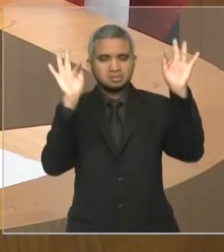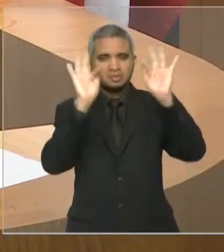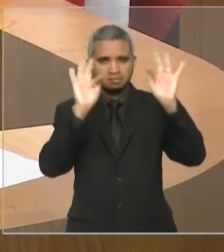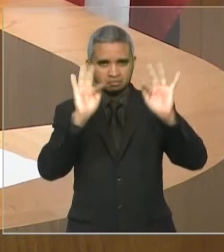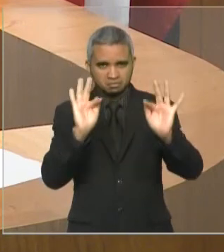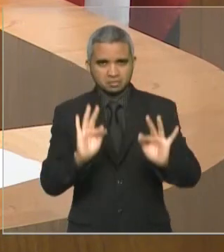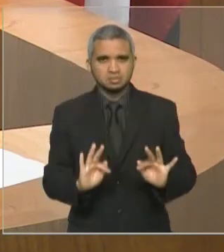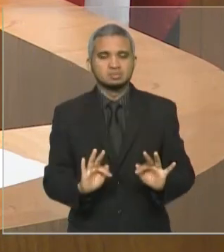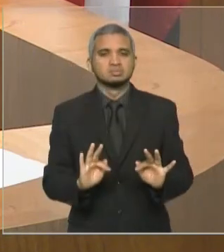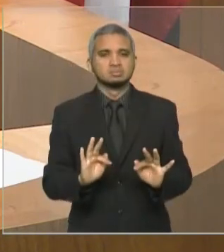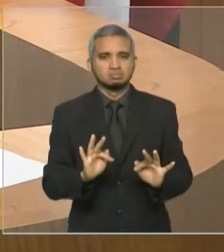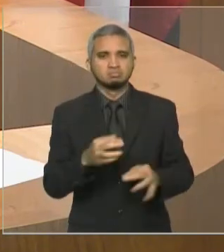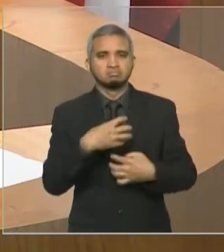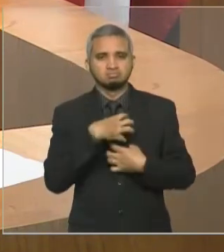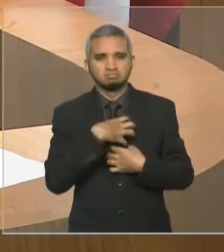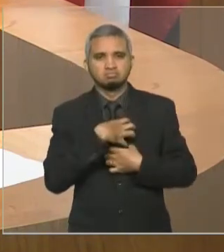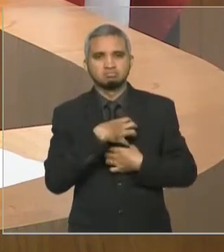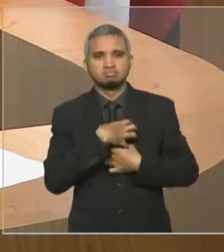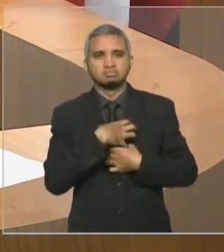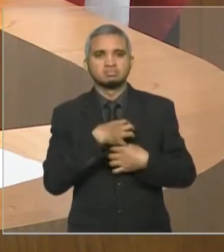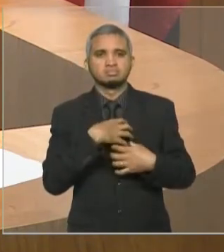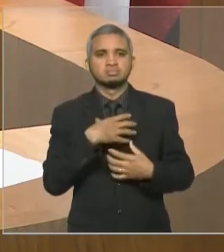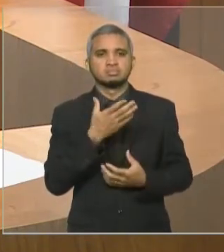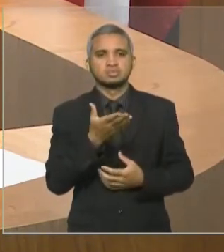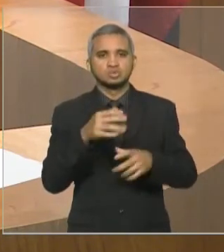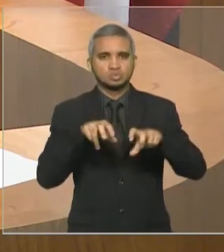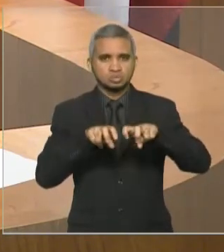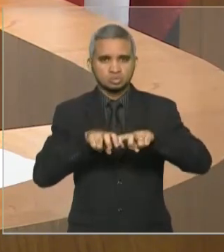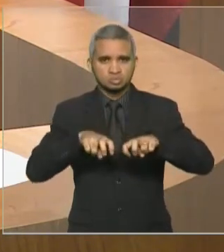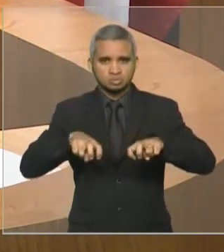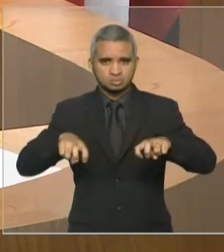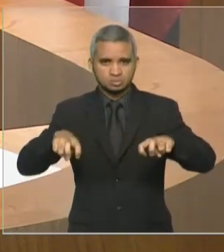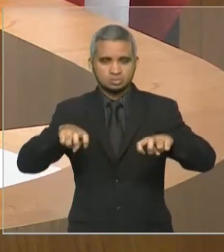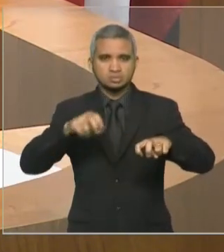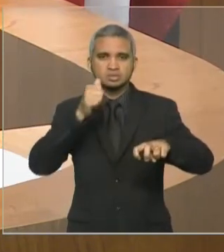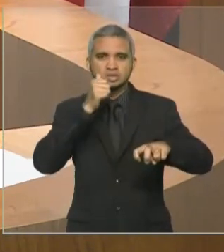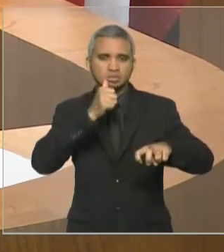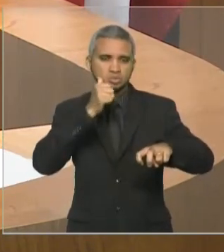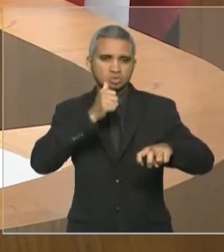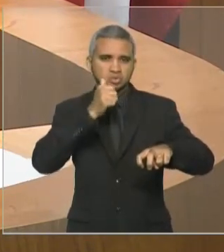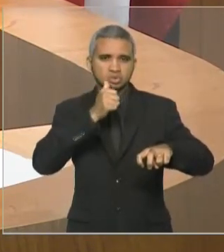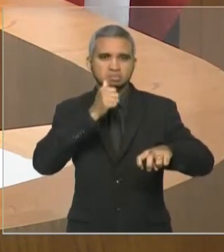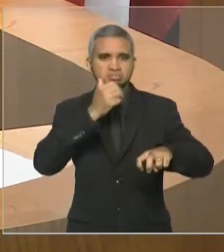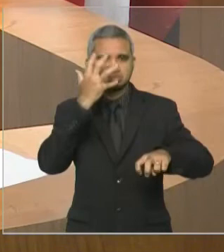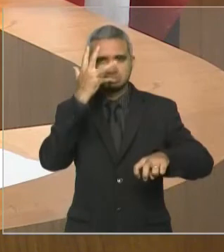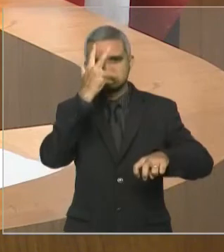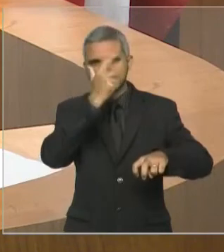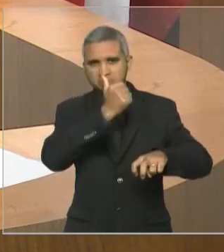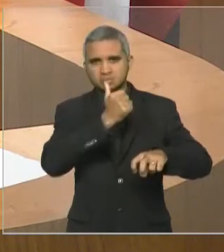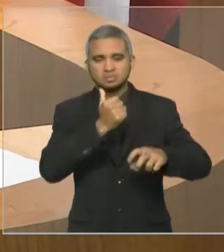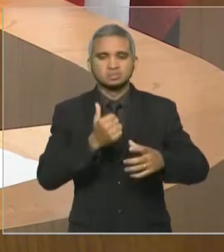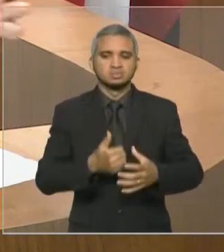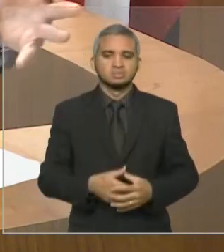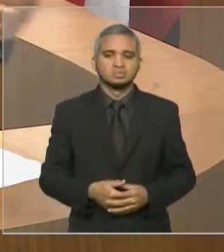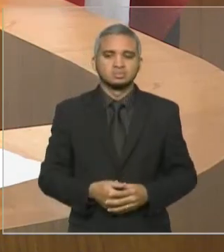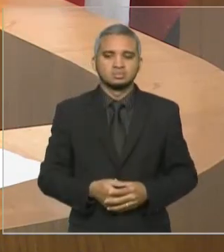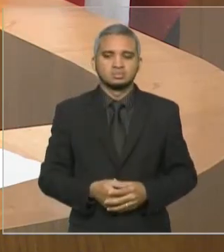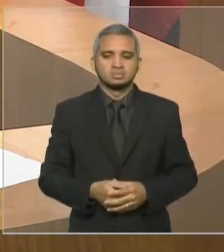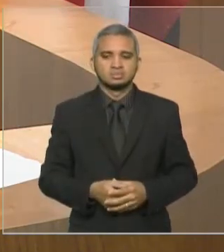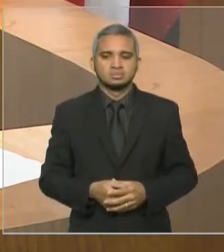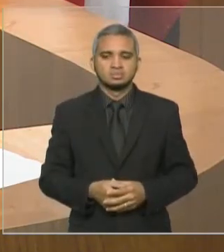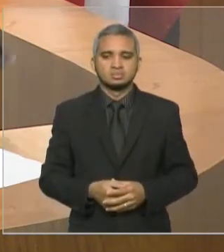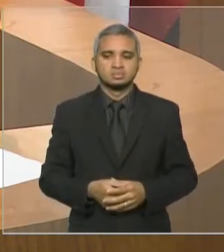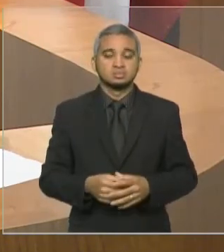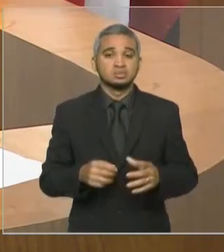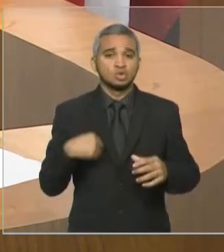pela felicidade que teve de ter a composição da mesa com essas mulheres aqui, que são uma simpatia. A gente pode adrentar essa